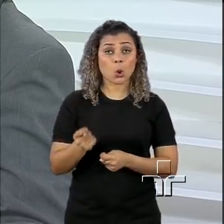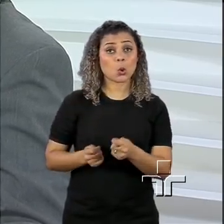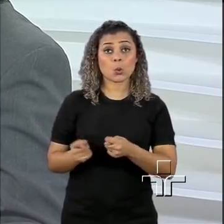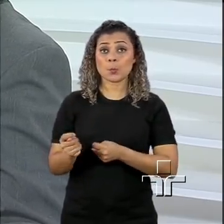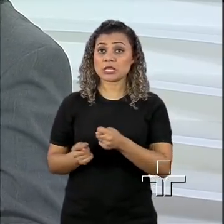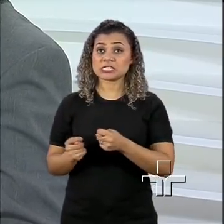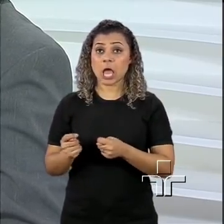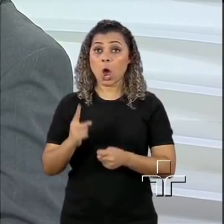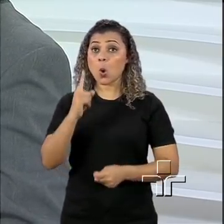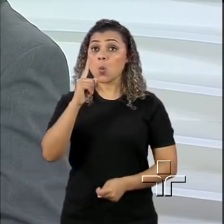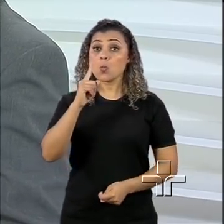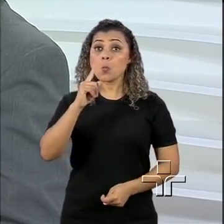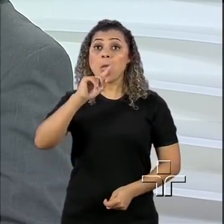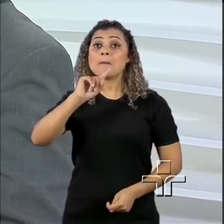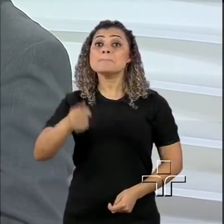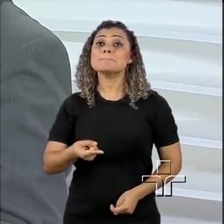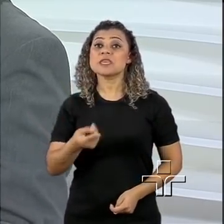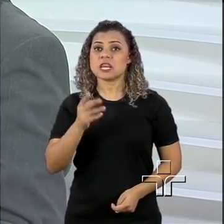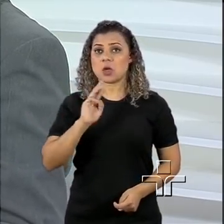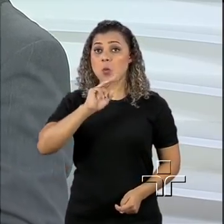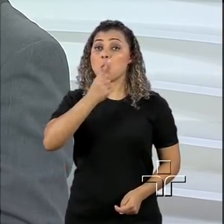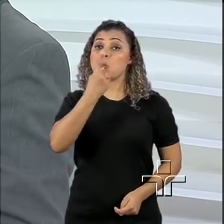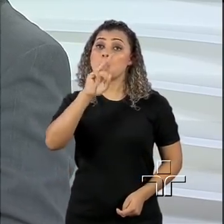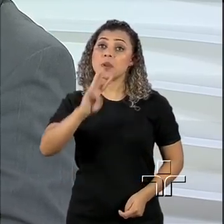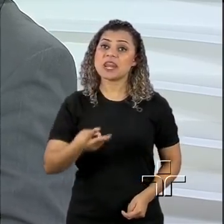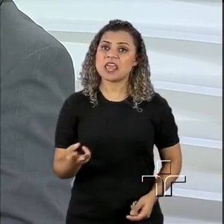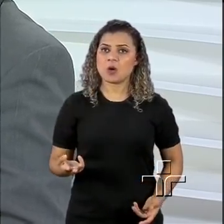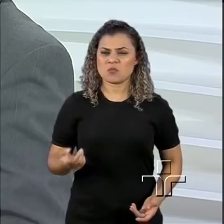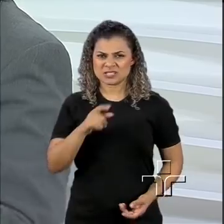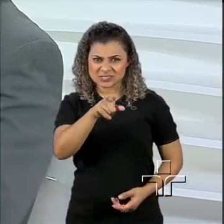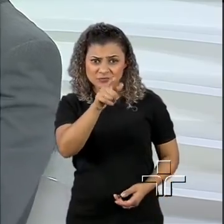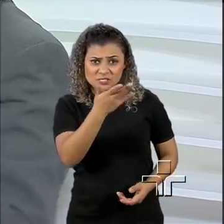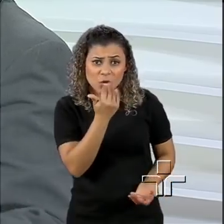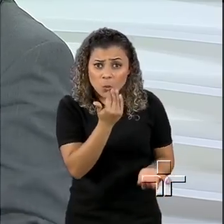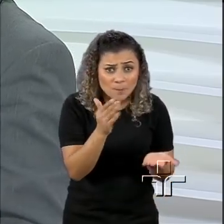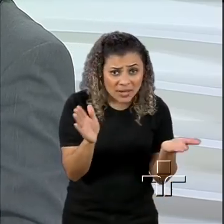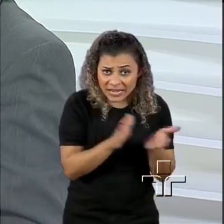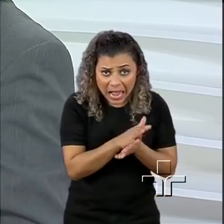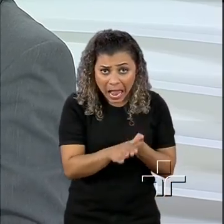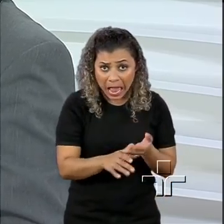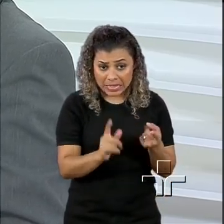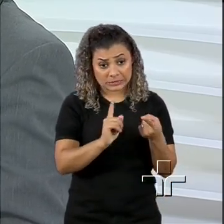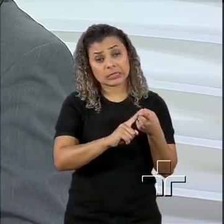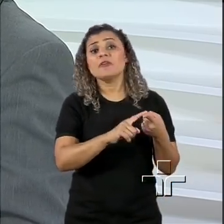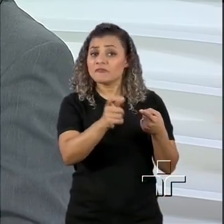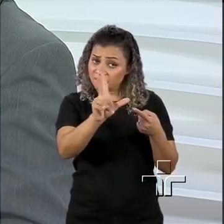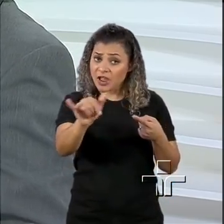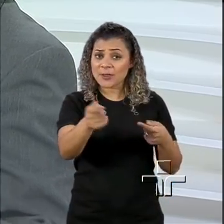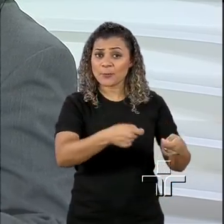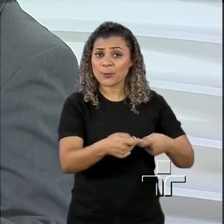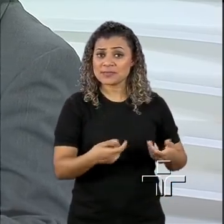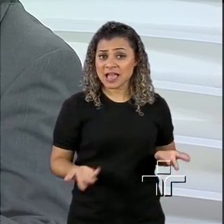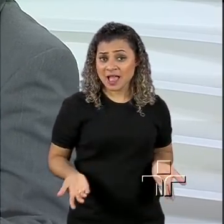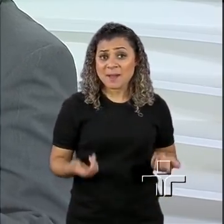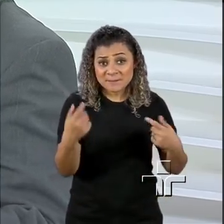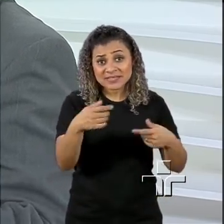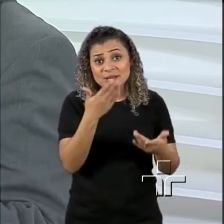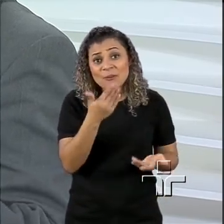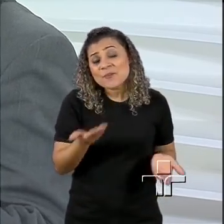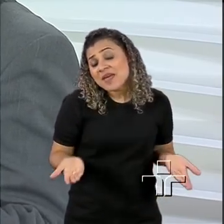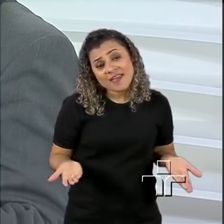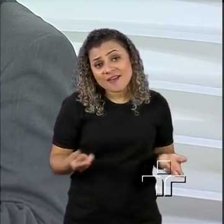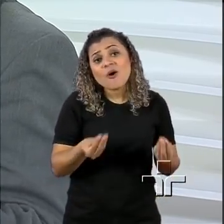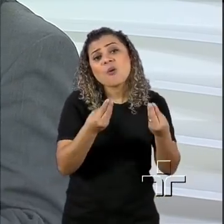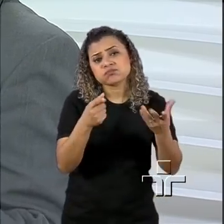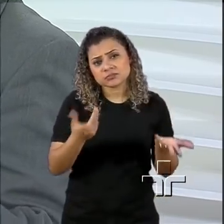Na verdade, se você deixar de comprar carne na sua casa, deixar de comprar arroz, feijão, seguramente você vai economizar também do seu orçamento. Foi exatamente o que o prefeito fez, para